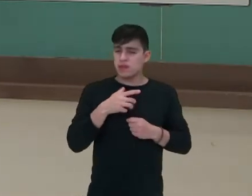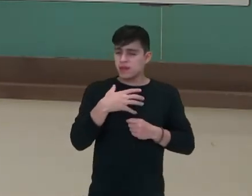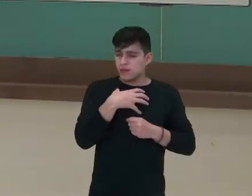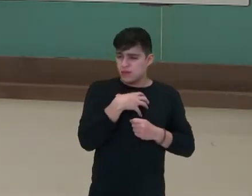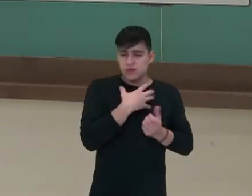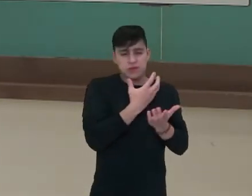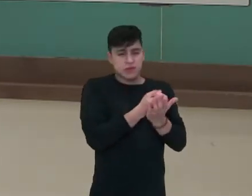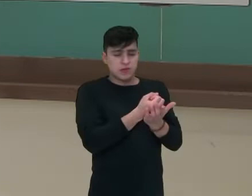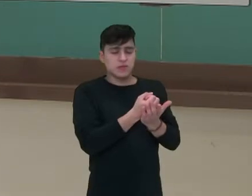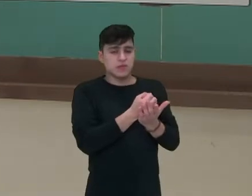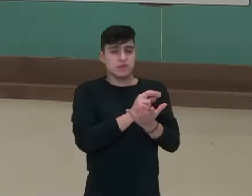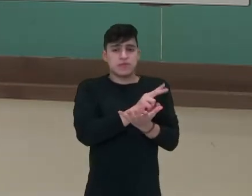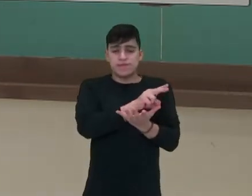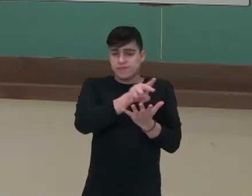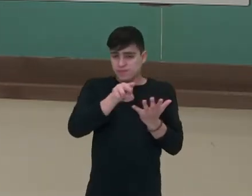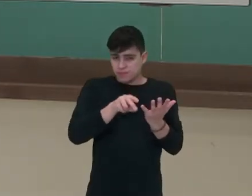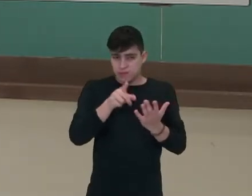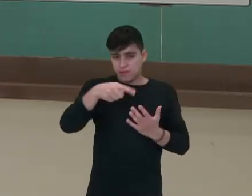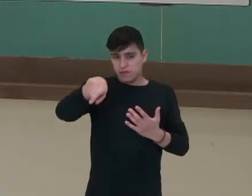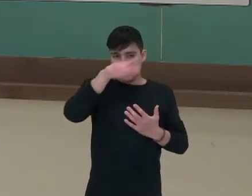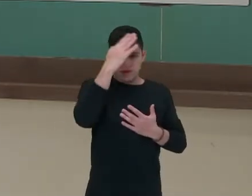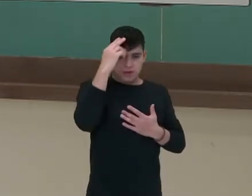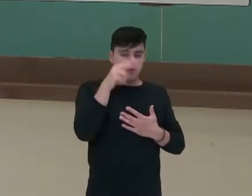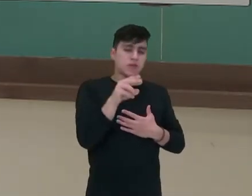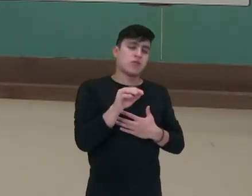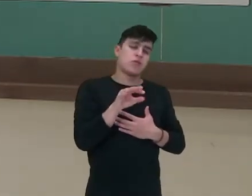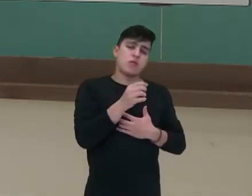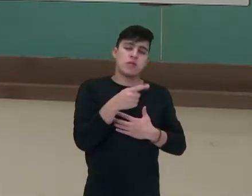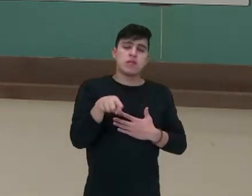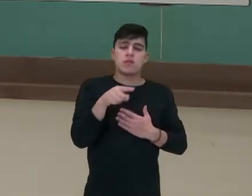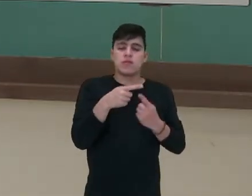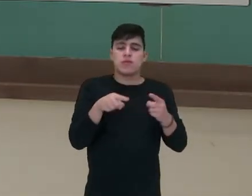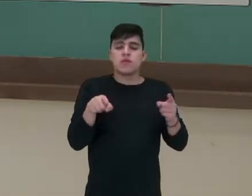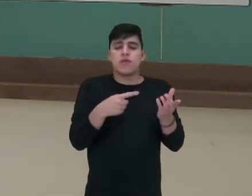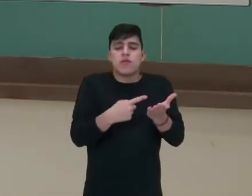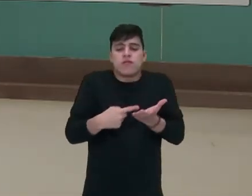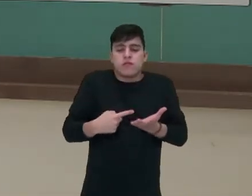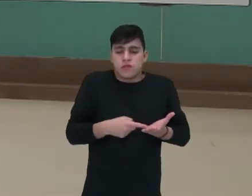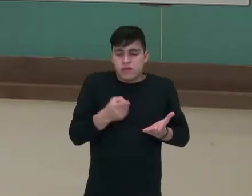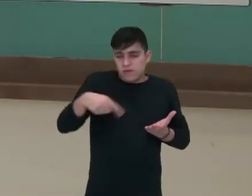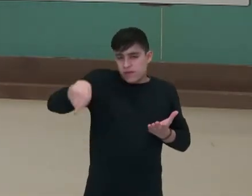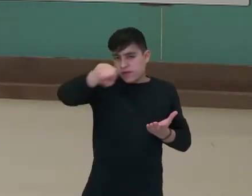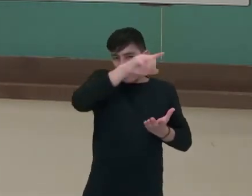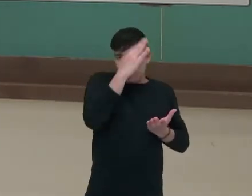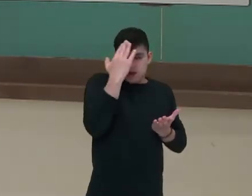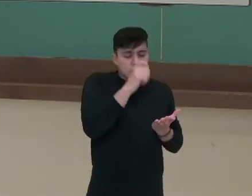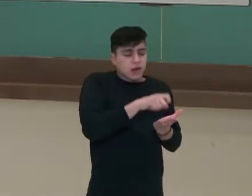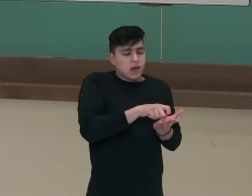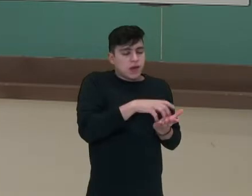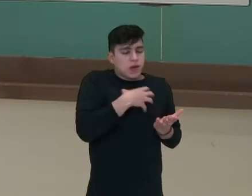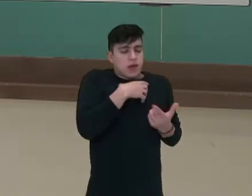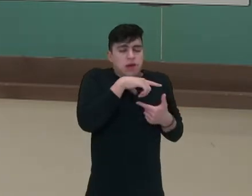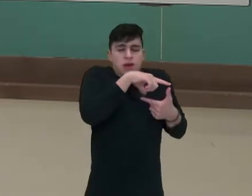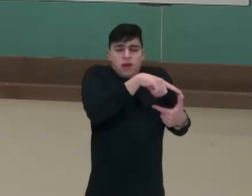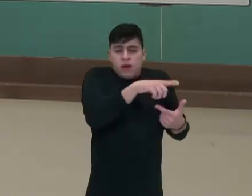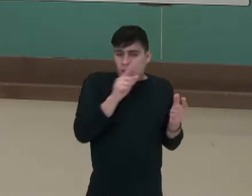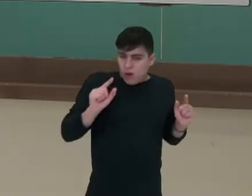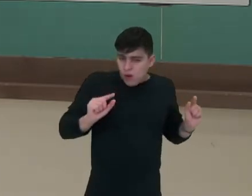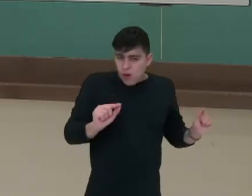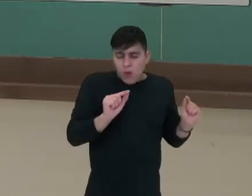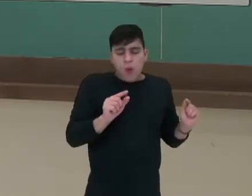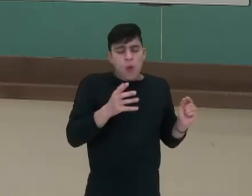se registrar. Você sabe o que é uma notação musical convencional? Né? A gente vai falar sobre ela. É a notação